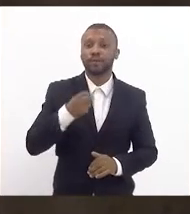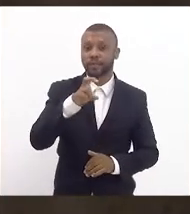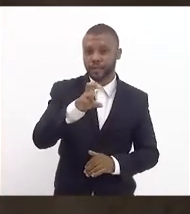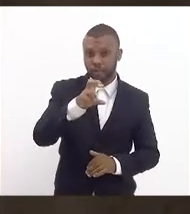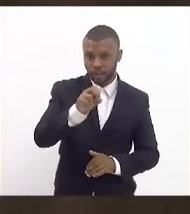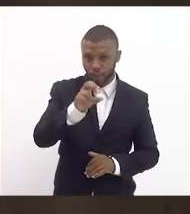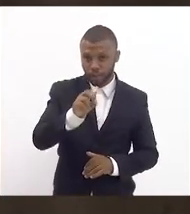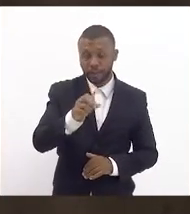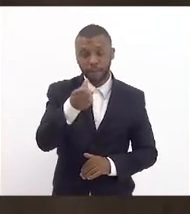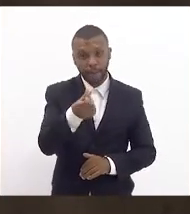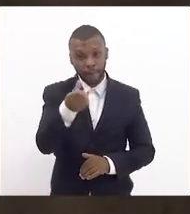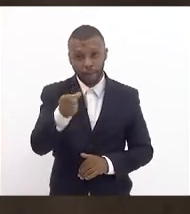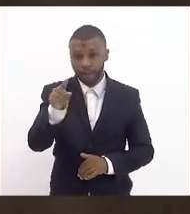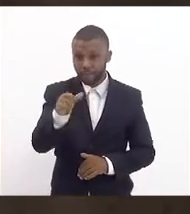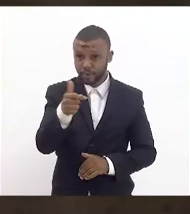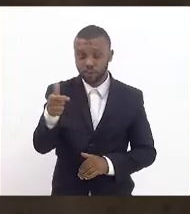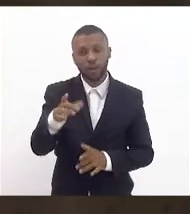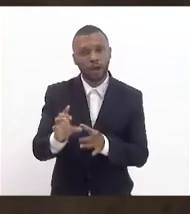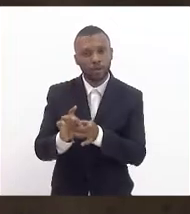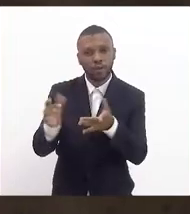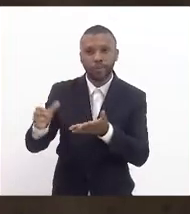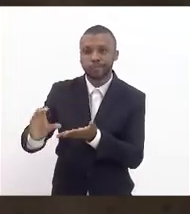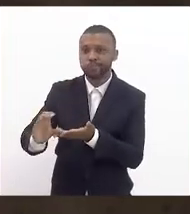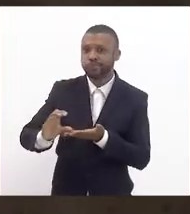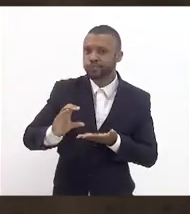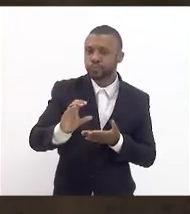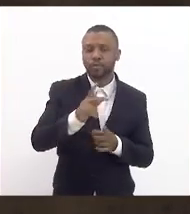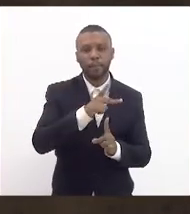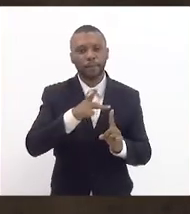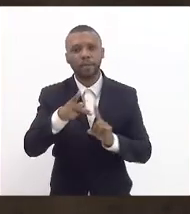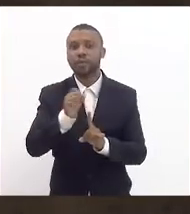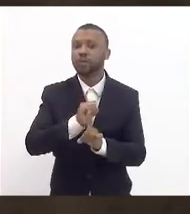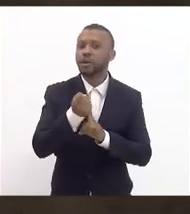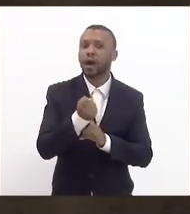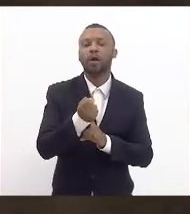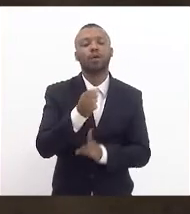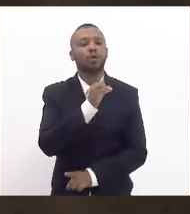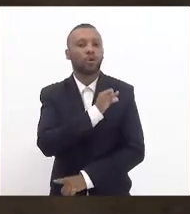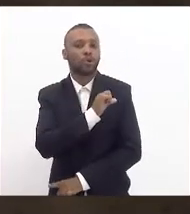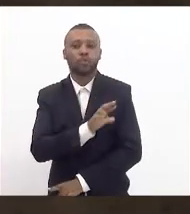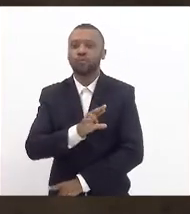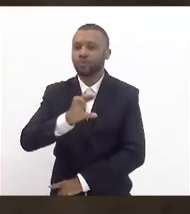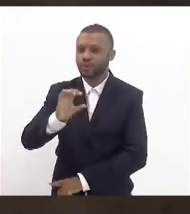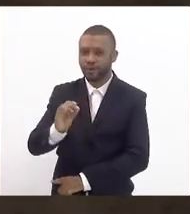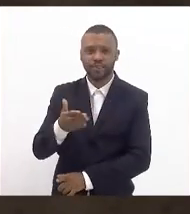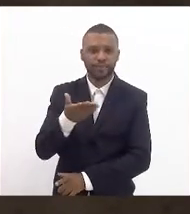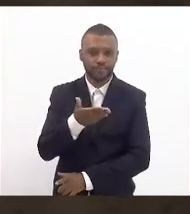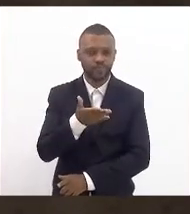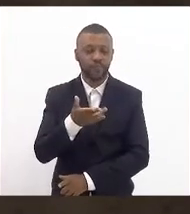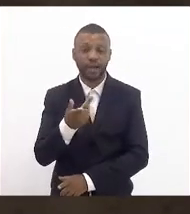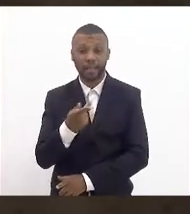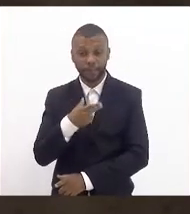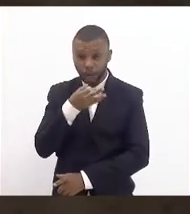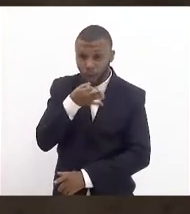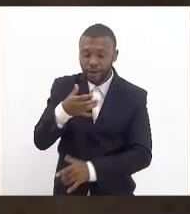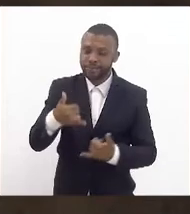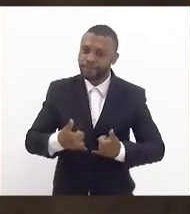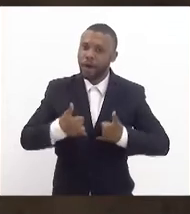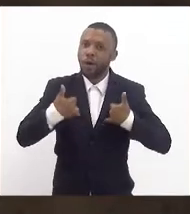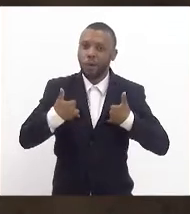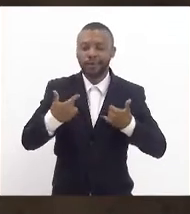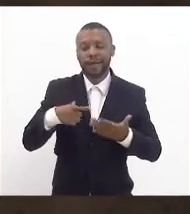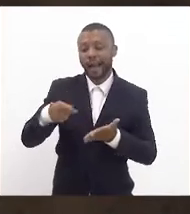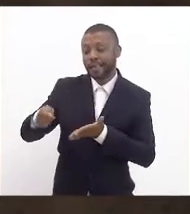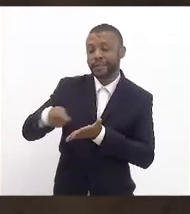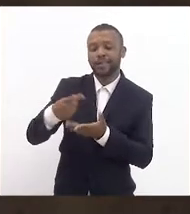que autoriza o Fundo Único de Previdência Social do Estado do Rio de Janeiro. Para mim, seria uma honra estar